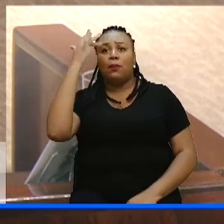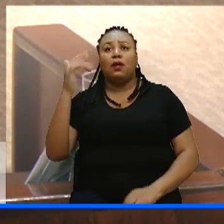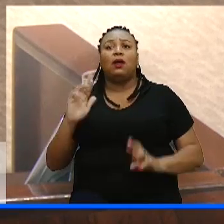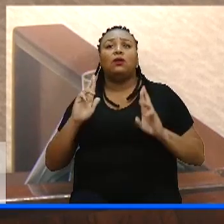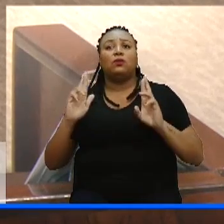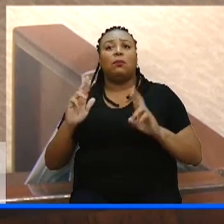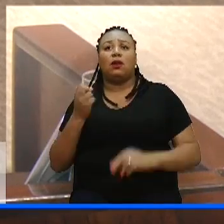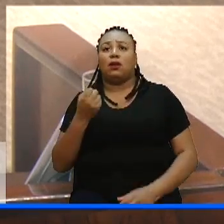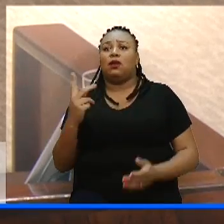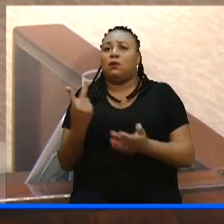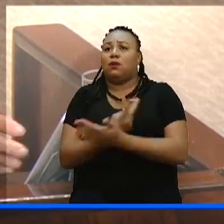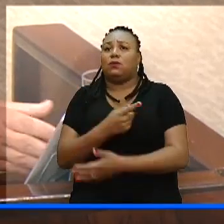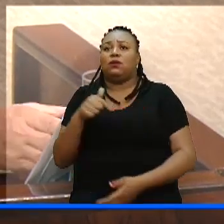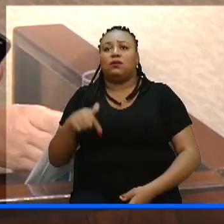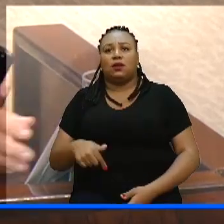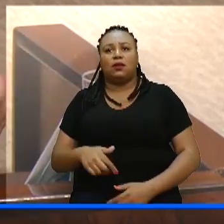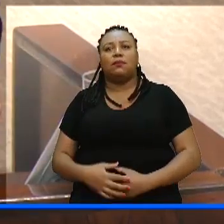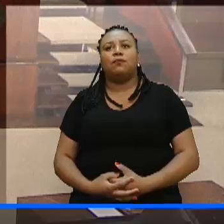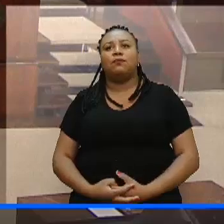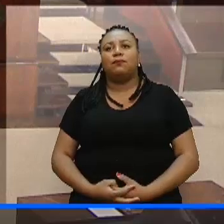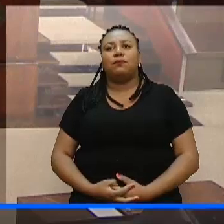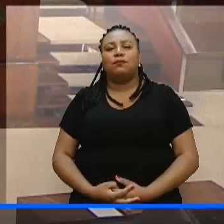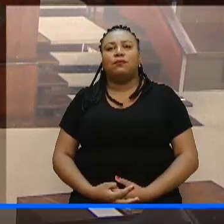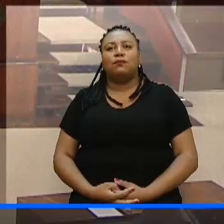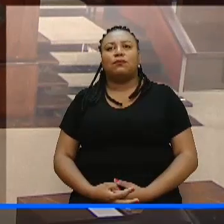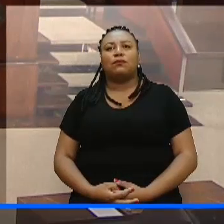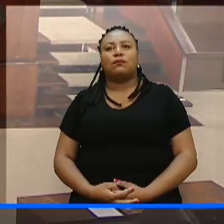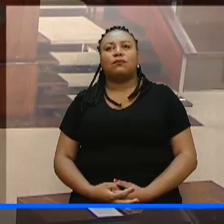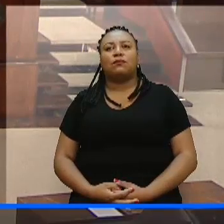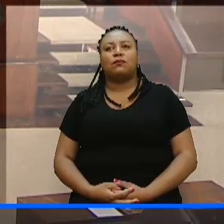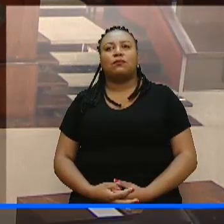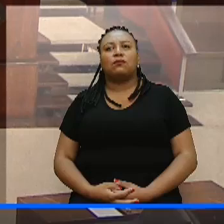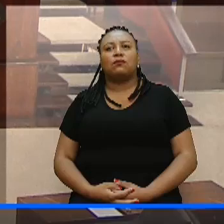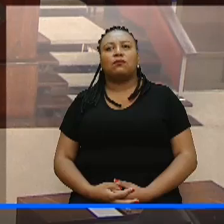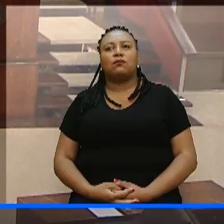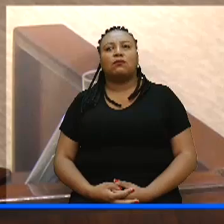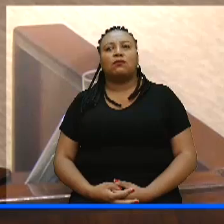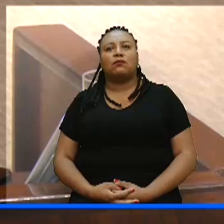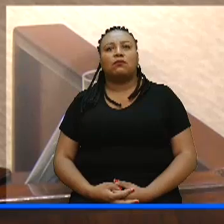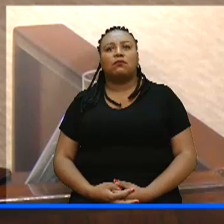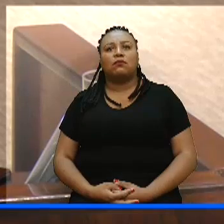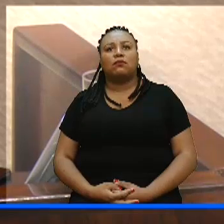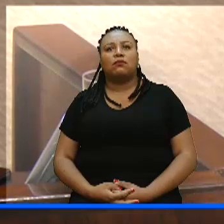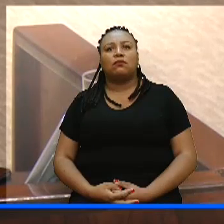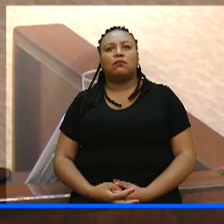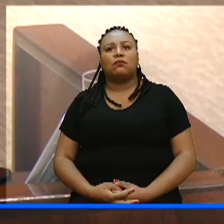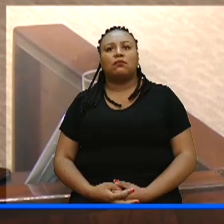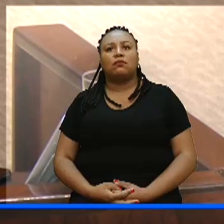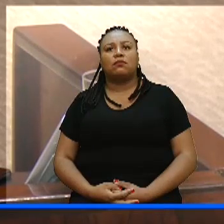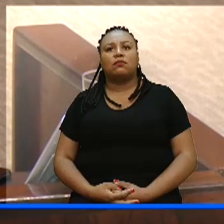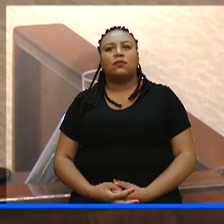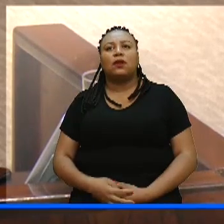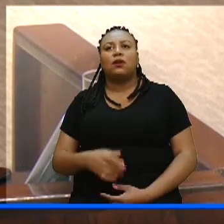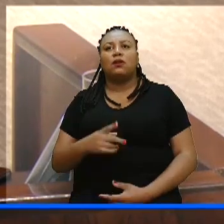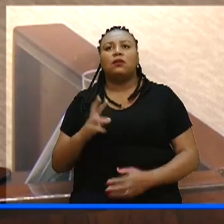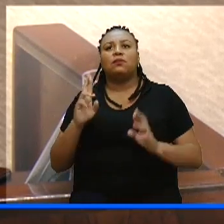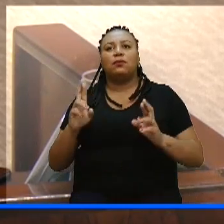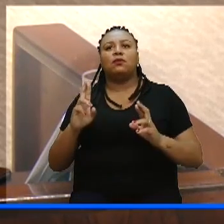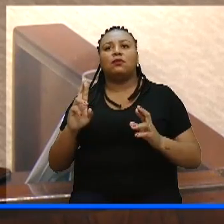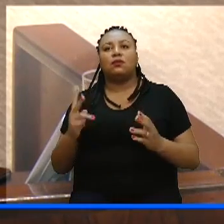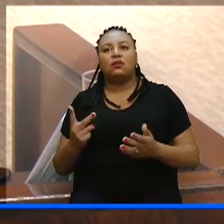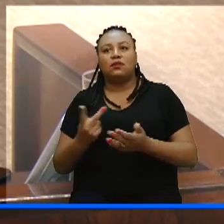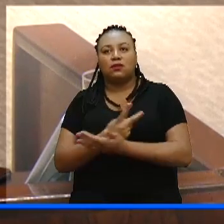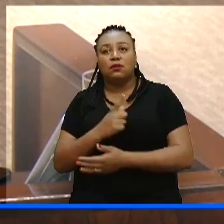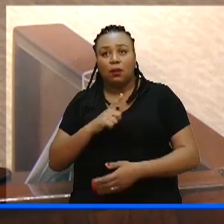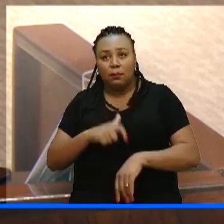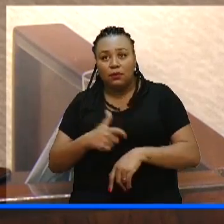acontecer eu tenho tenho mais tempo eu espero que isso não venha acontecer na medida em